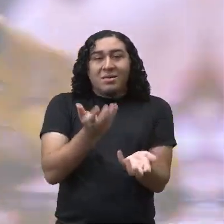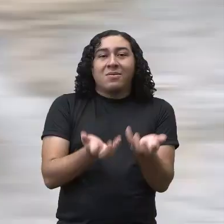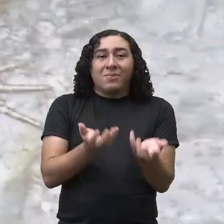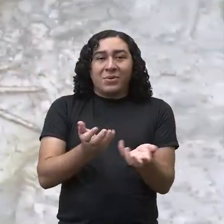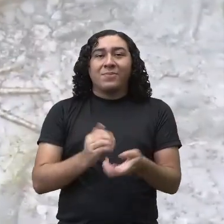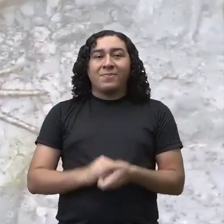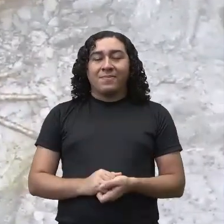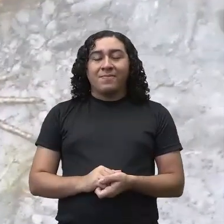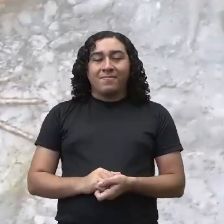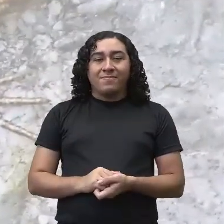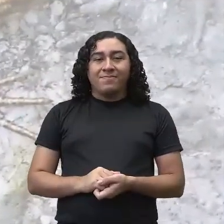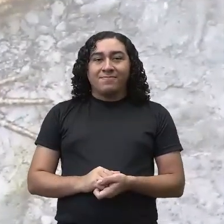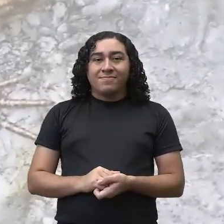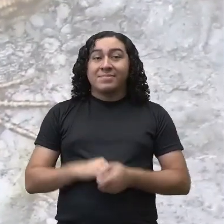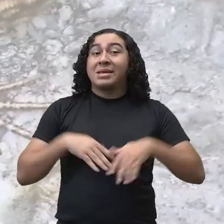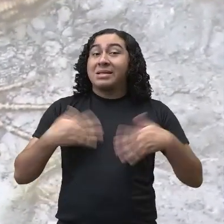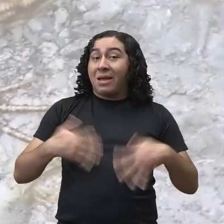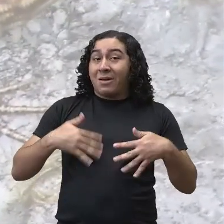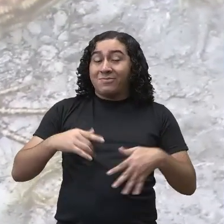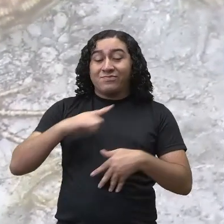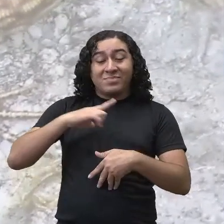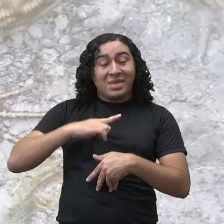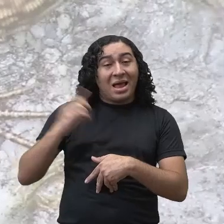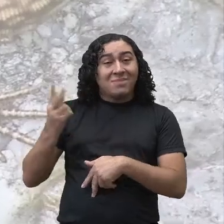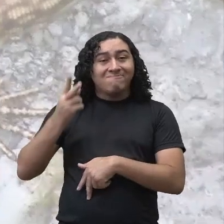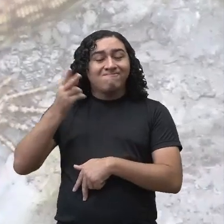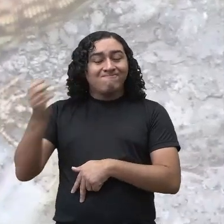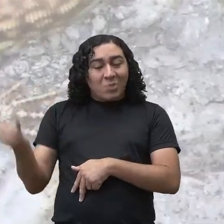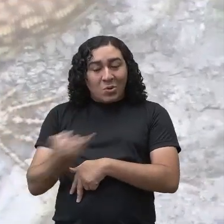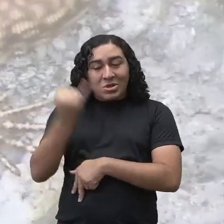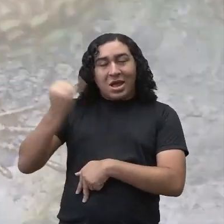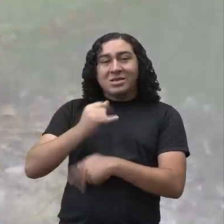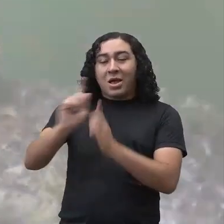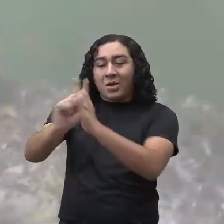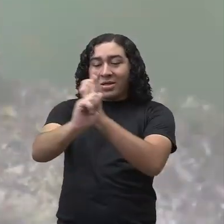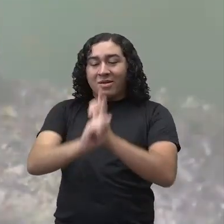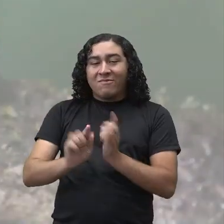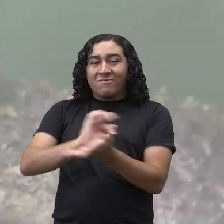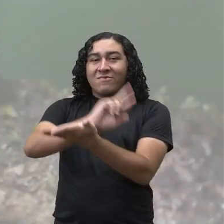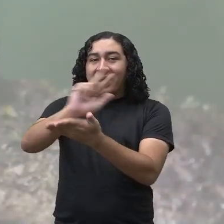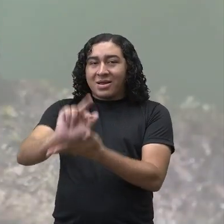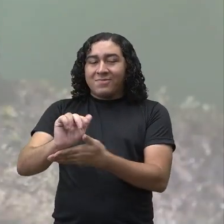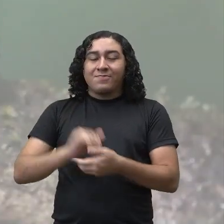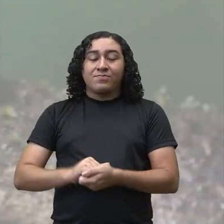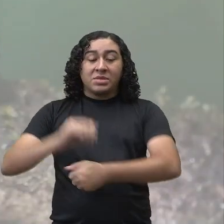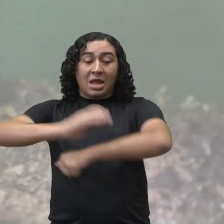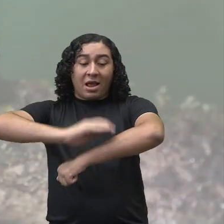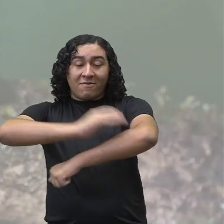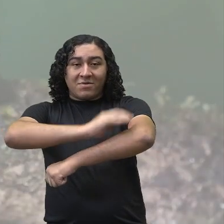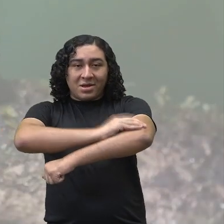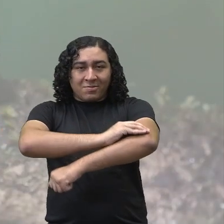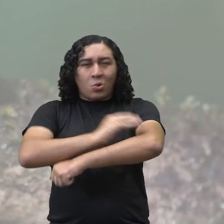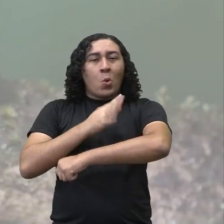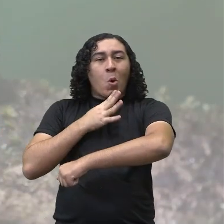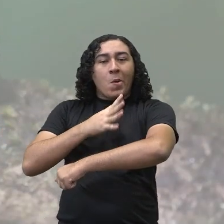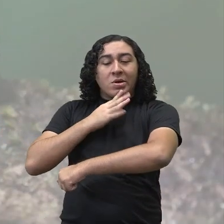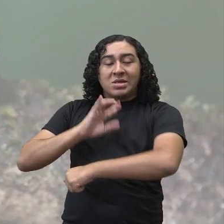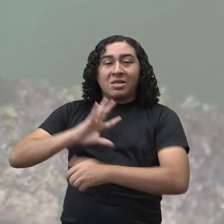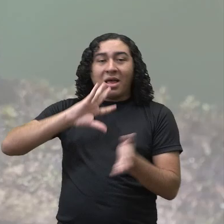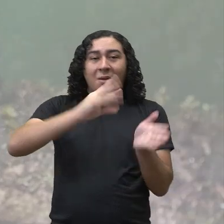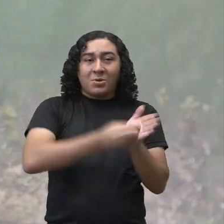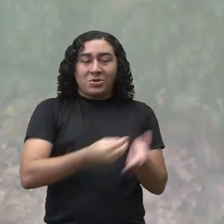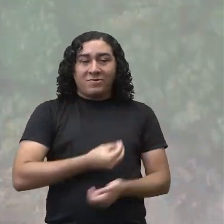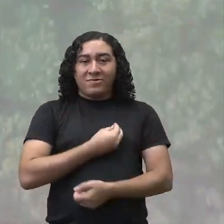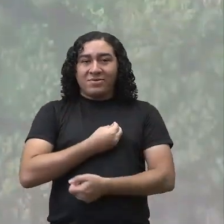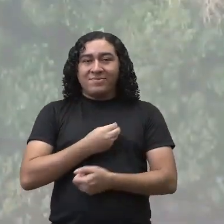ecossistemas. Prepare-se para uma jornada de descoberta e admiração. Anfíbios, desvendando os habitantes da